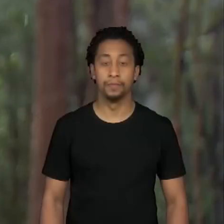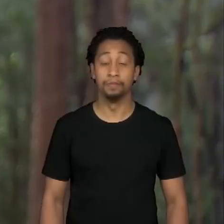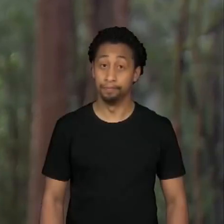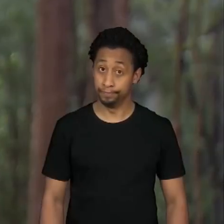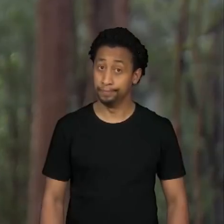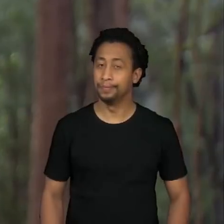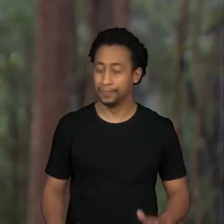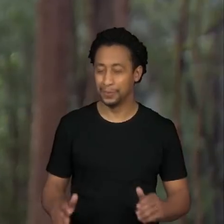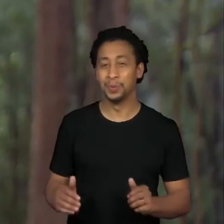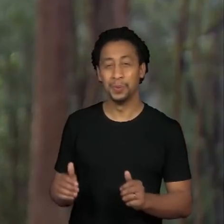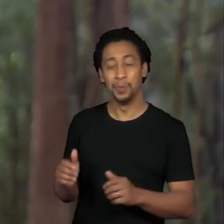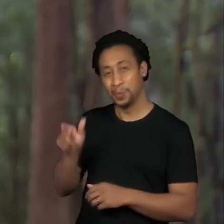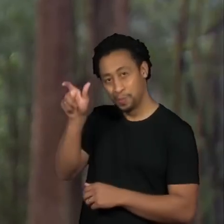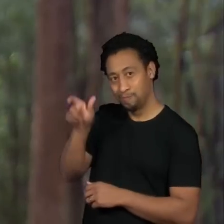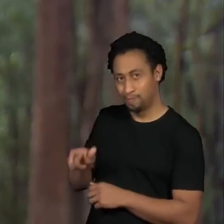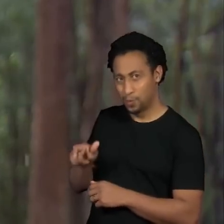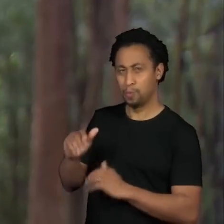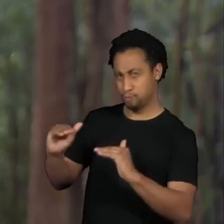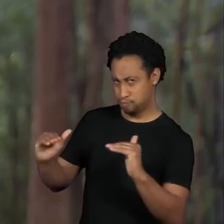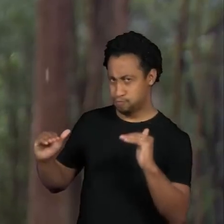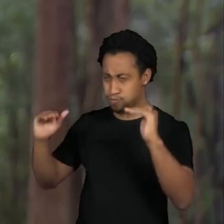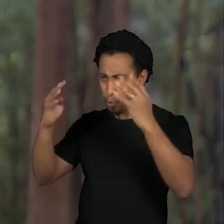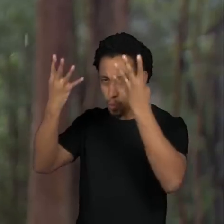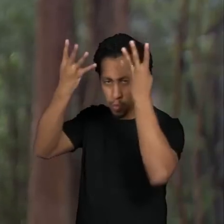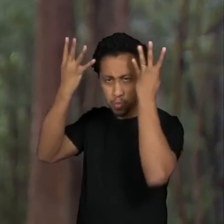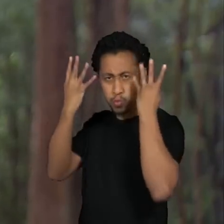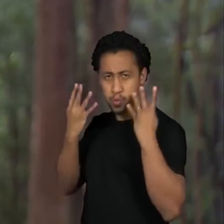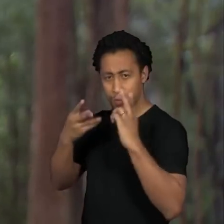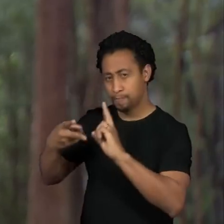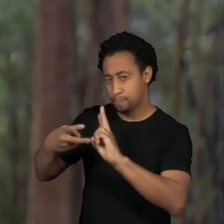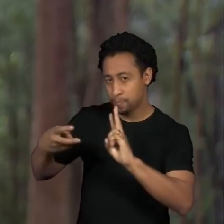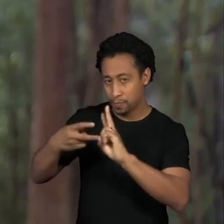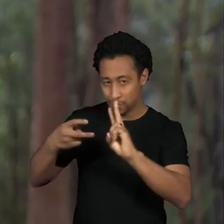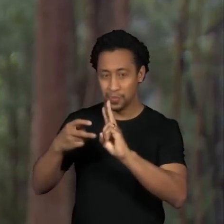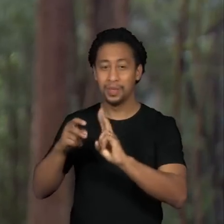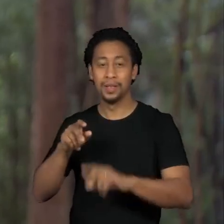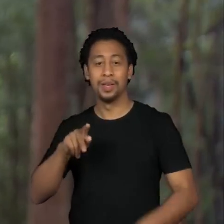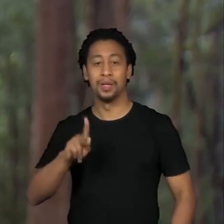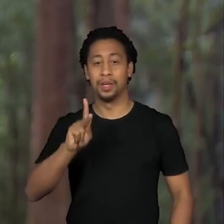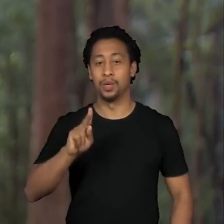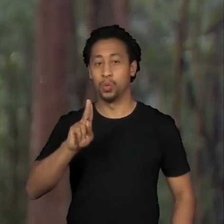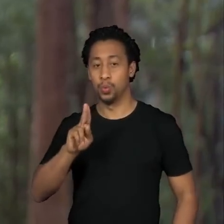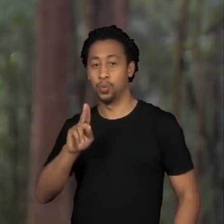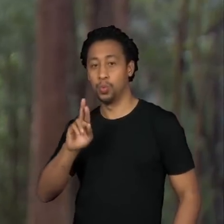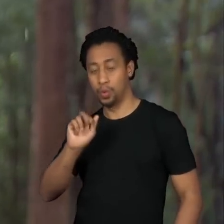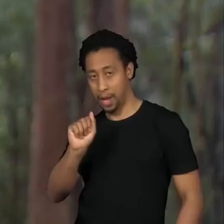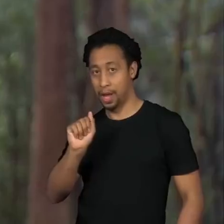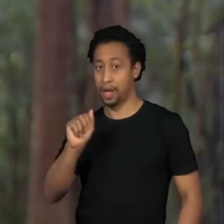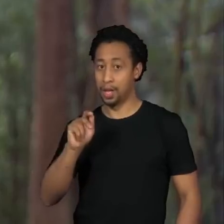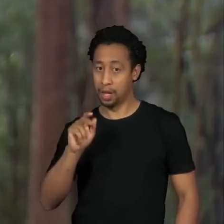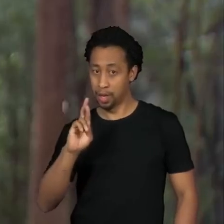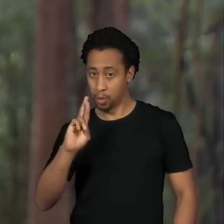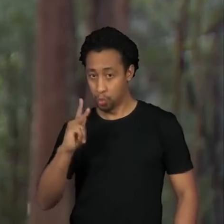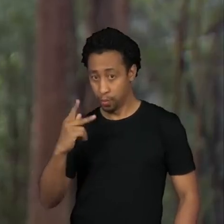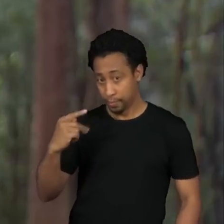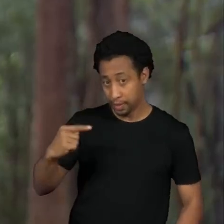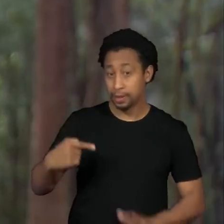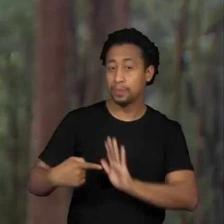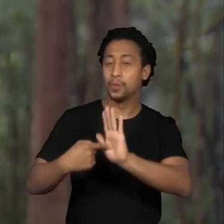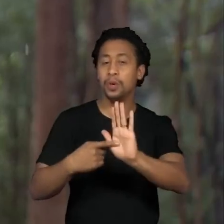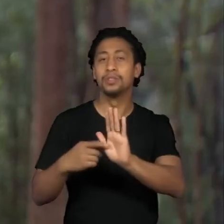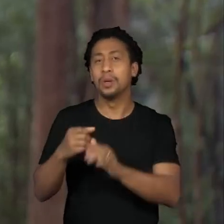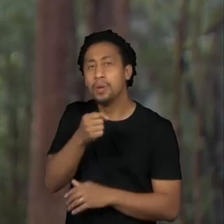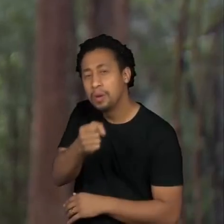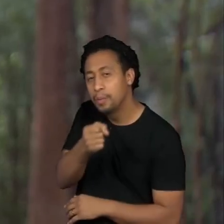Ao lado do cacique Tabata Cuicuro, Washington Novaes, um dos pioneiros do jornalismo ambiental e defensor